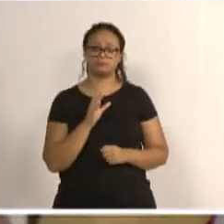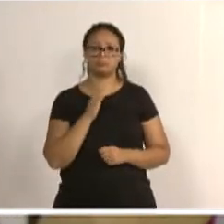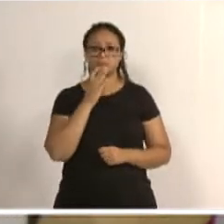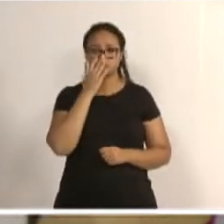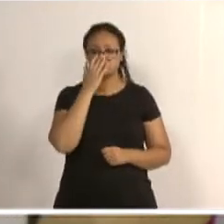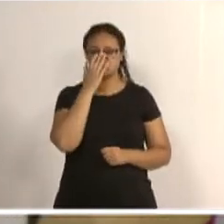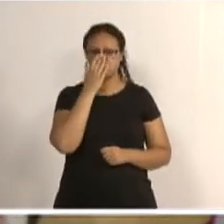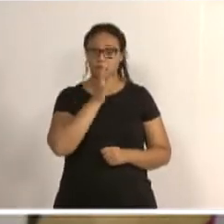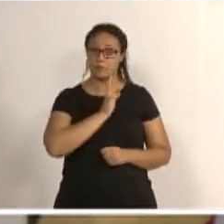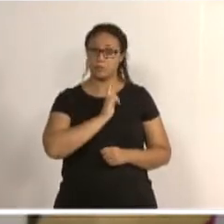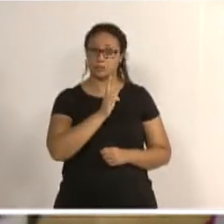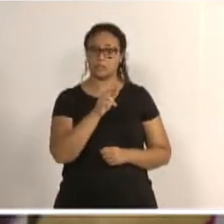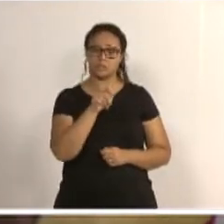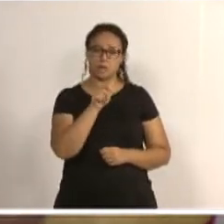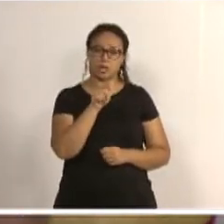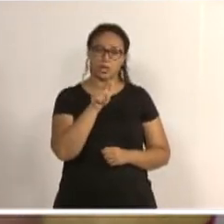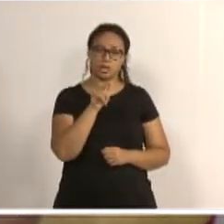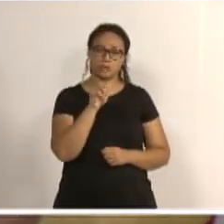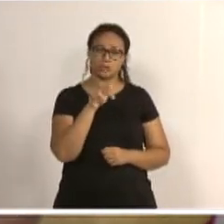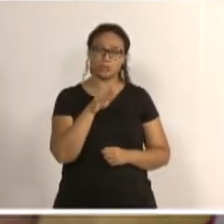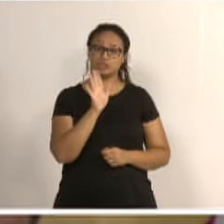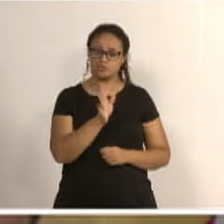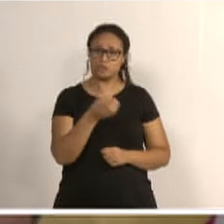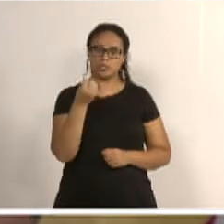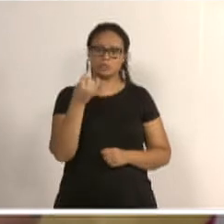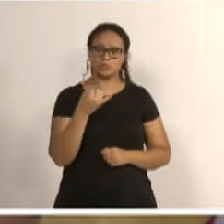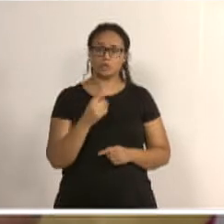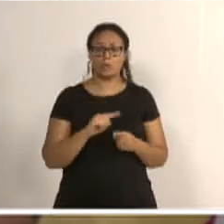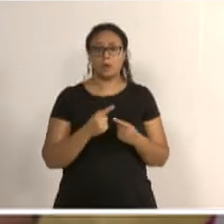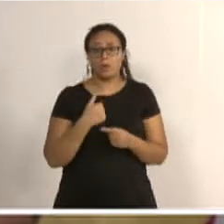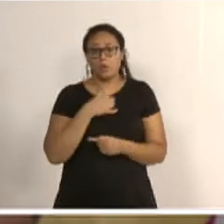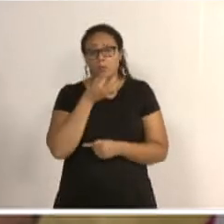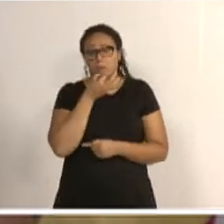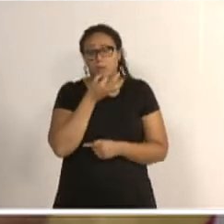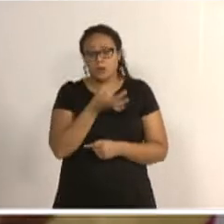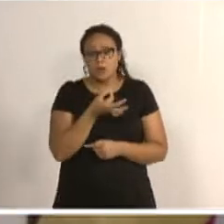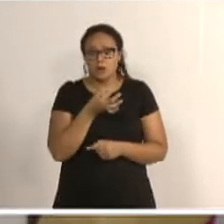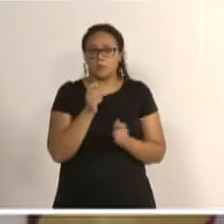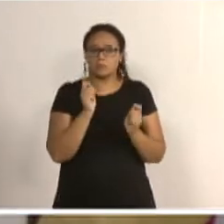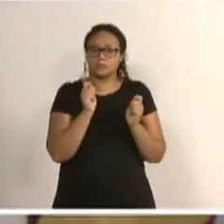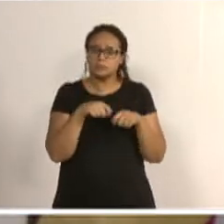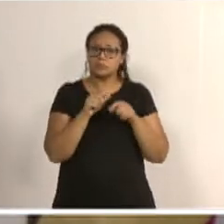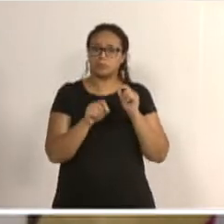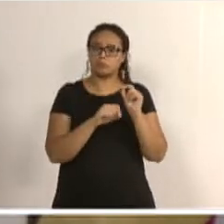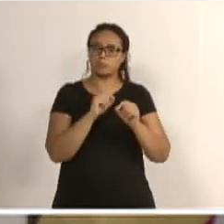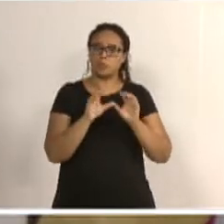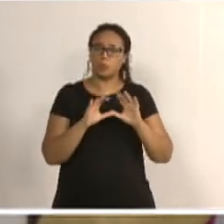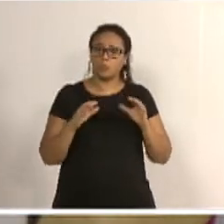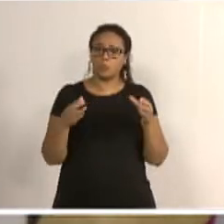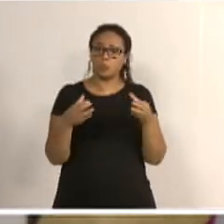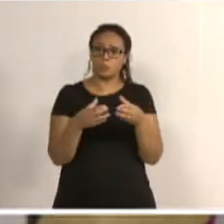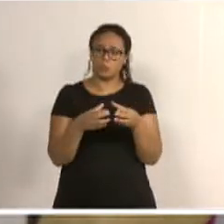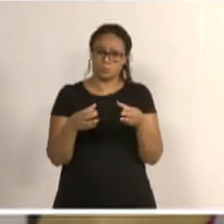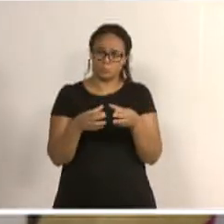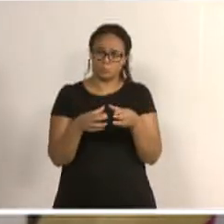O representante da AGIR já explicou, mas eu gostaria de sugerir aos vereadores que estão aqui presentes que fizessem